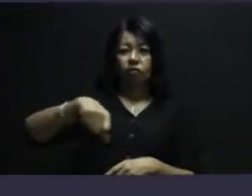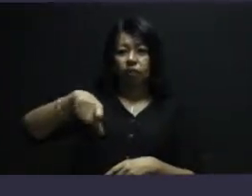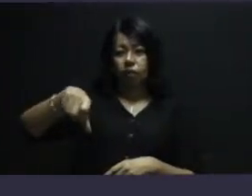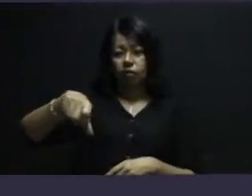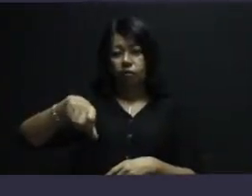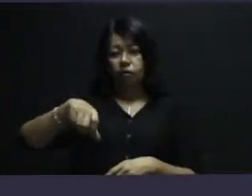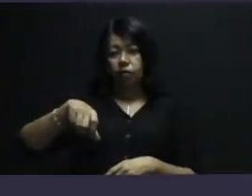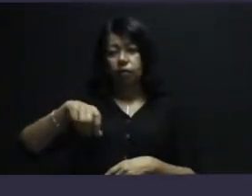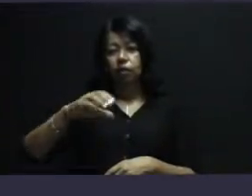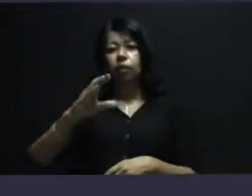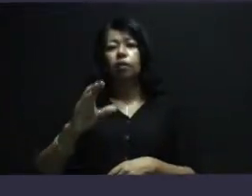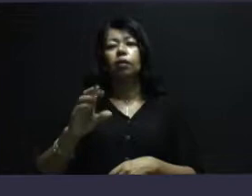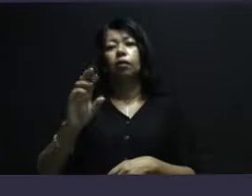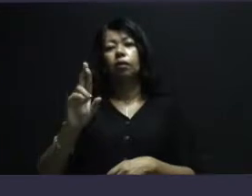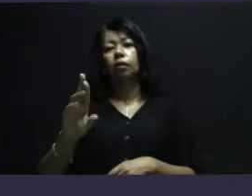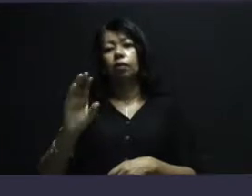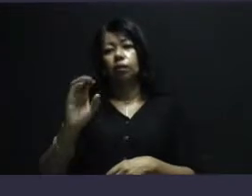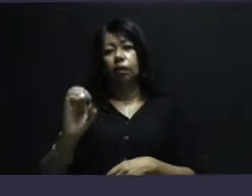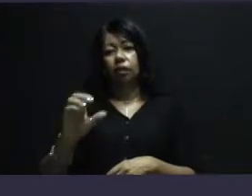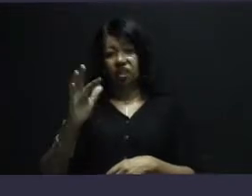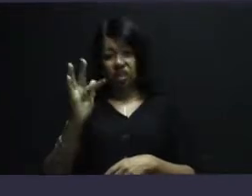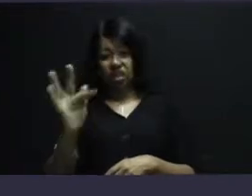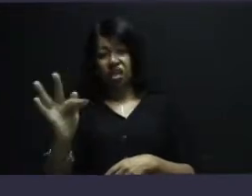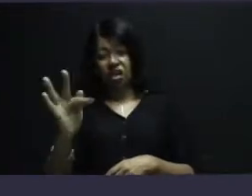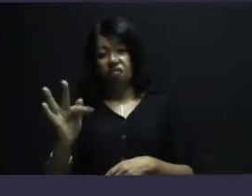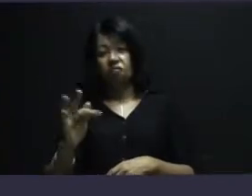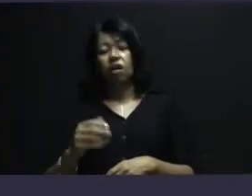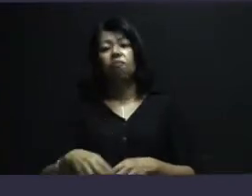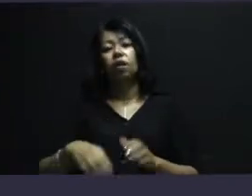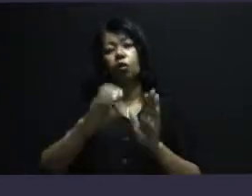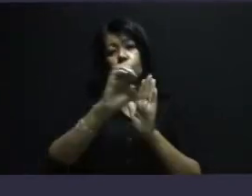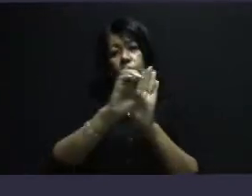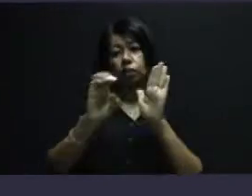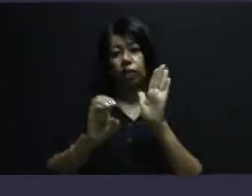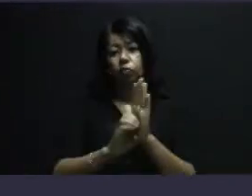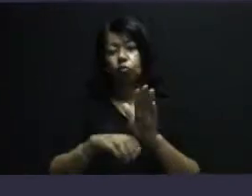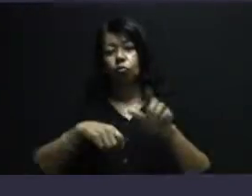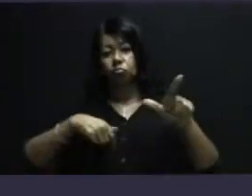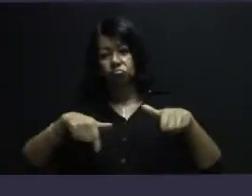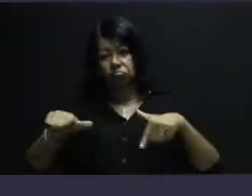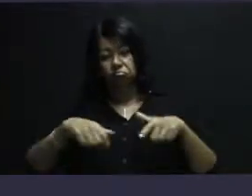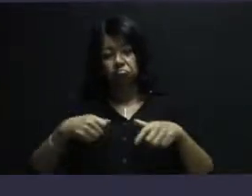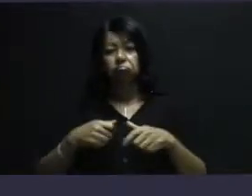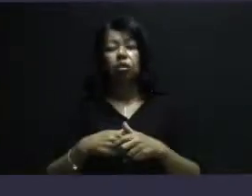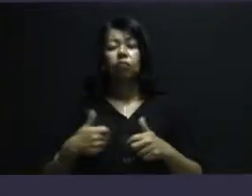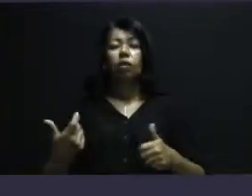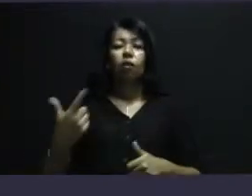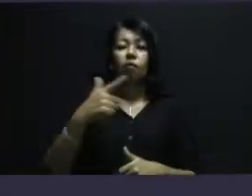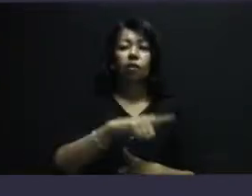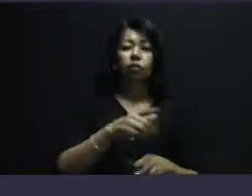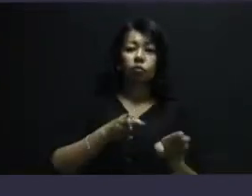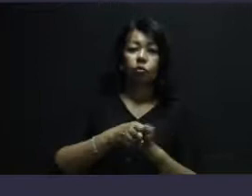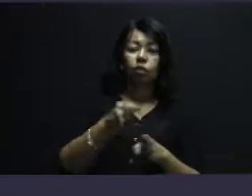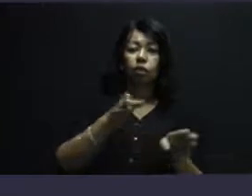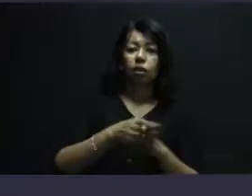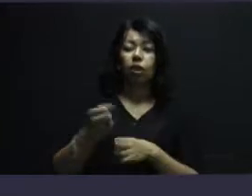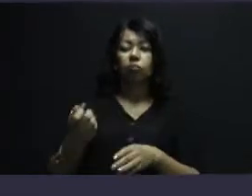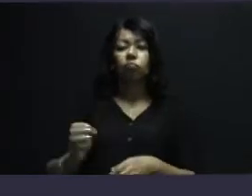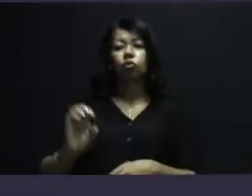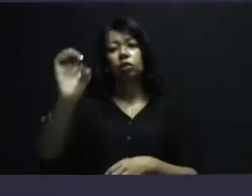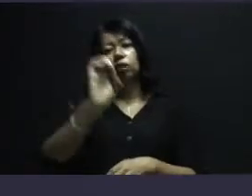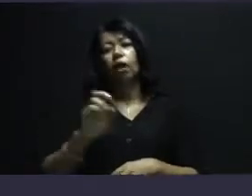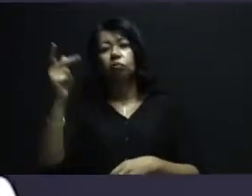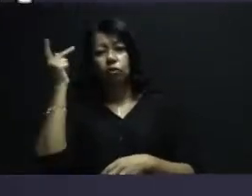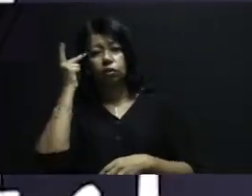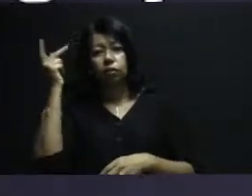1999, CREF. Neste ano foi elaborado o Estatuto da Profissão e foi instalado o Conselho Regional de Educação Física do Estado de